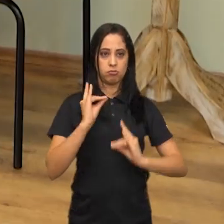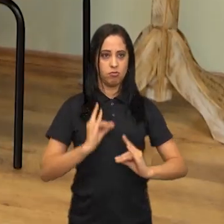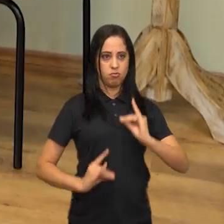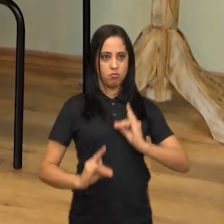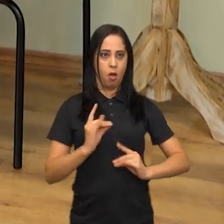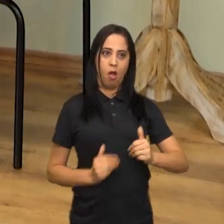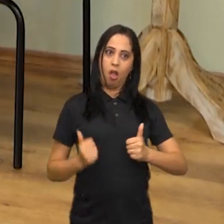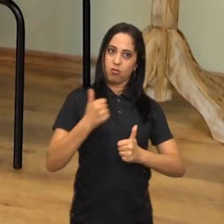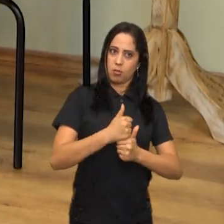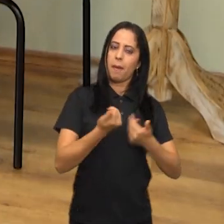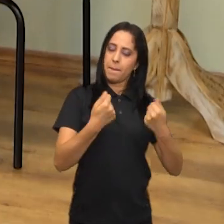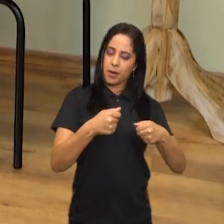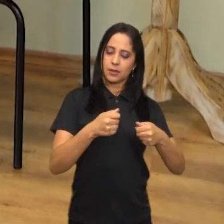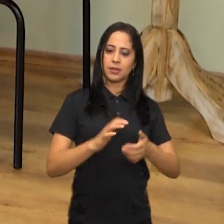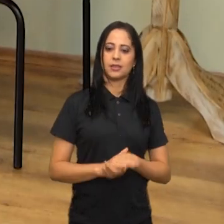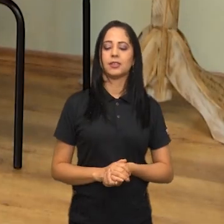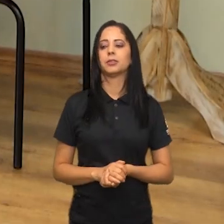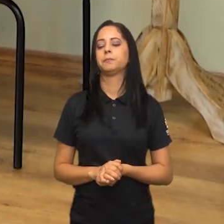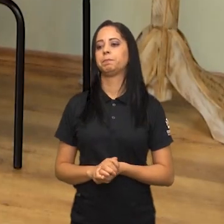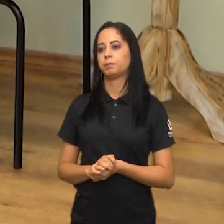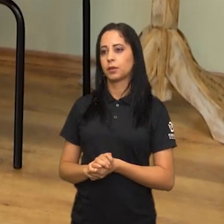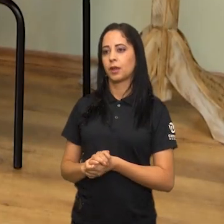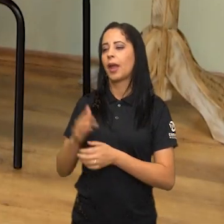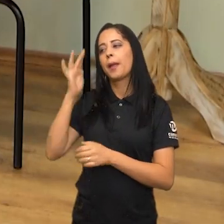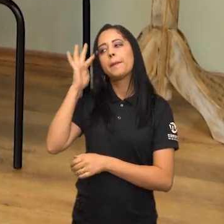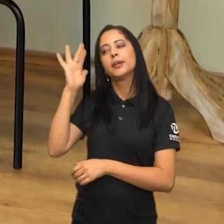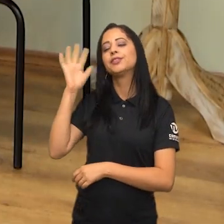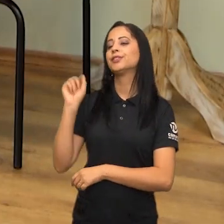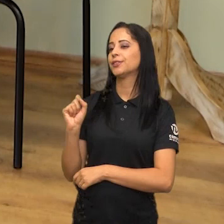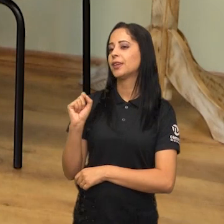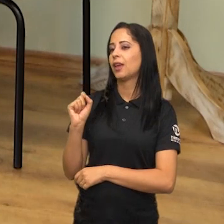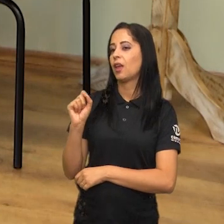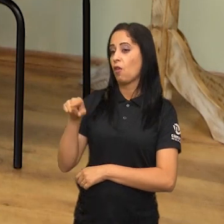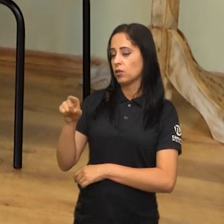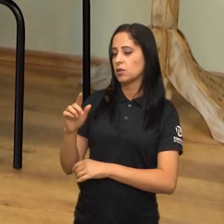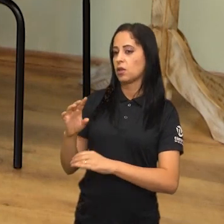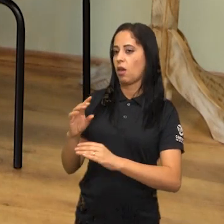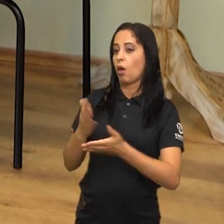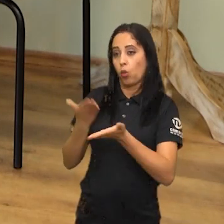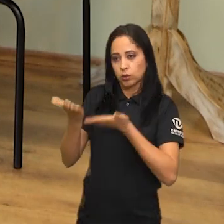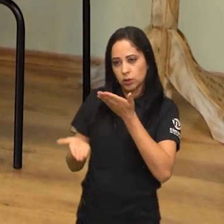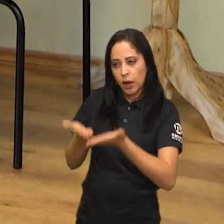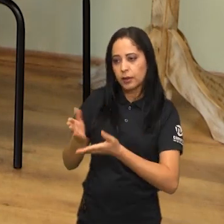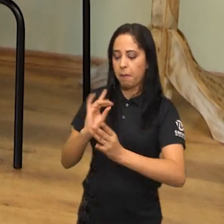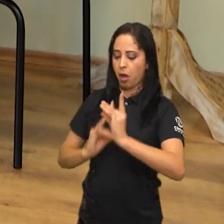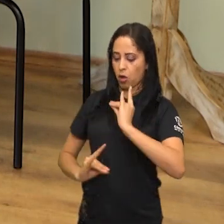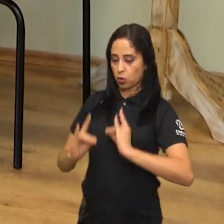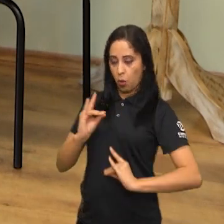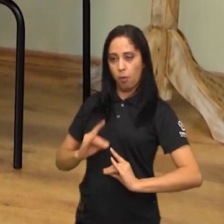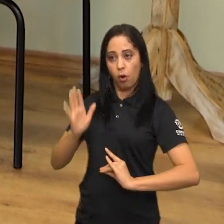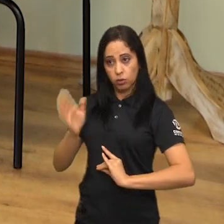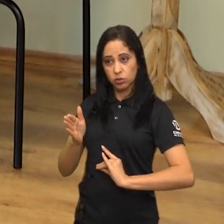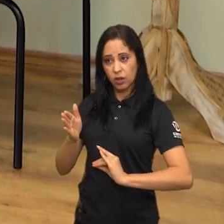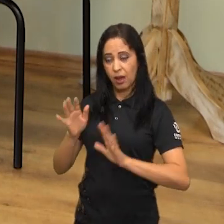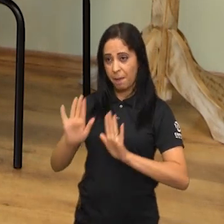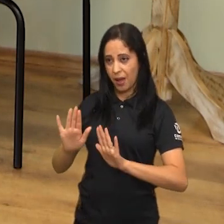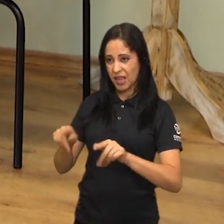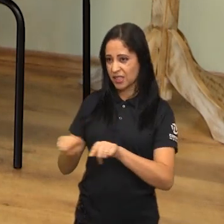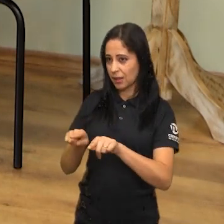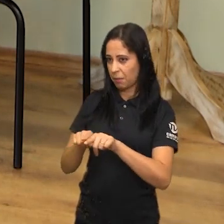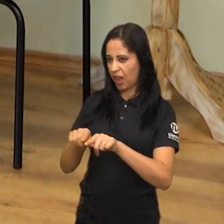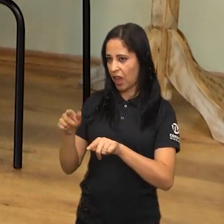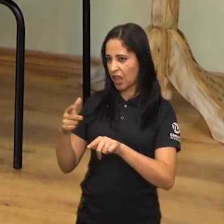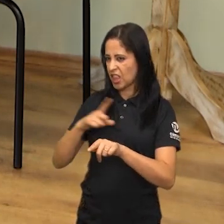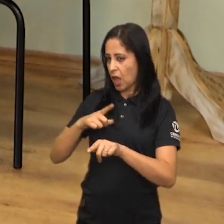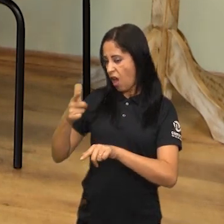Anitta, eu imagino que além da reposição hormonal, tem outras atividades, né? Me fala, você faz atividade